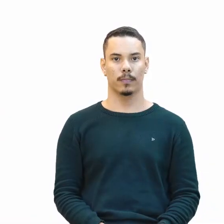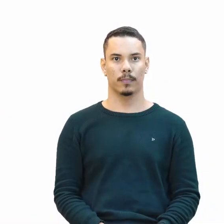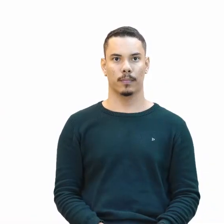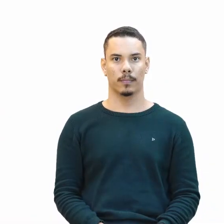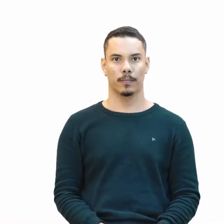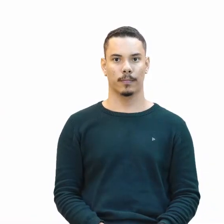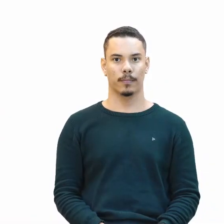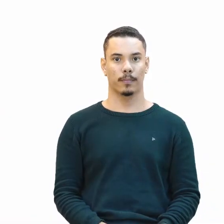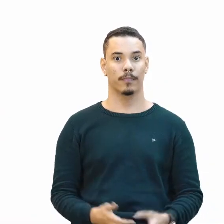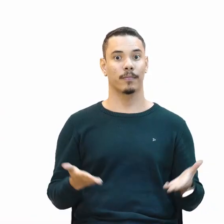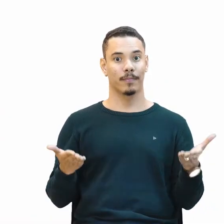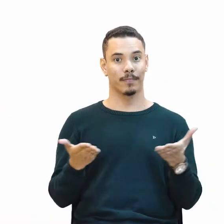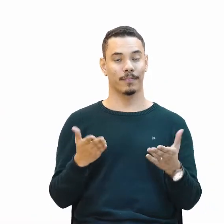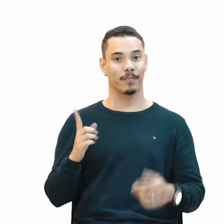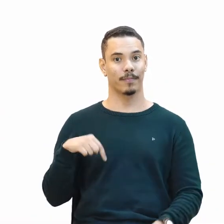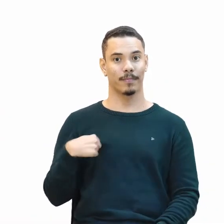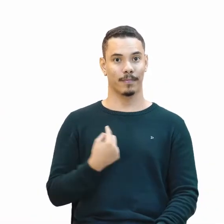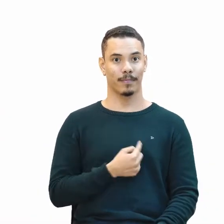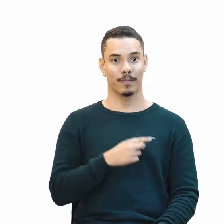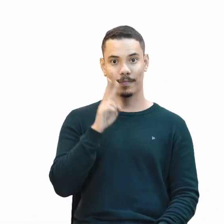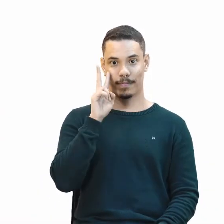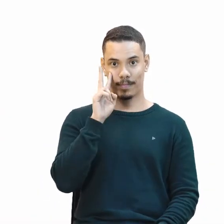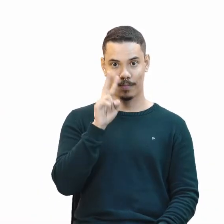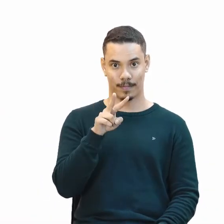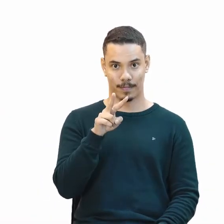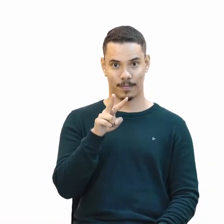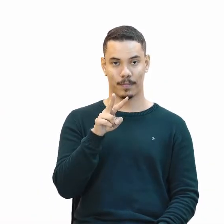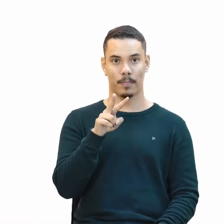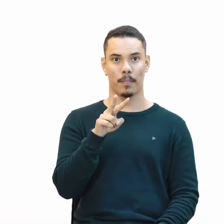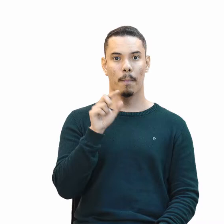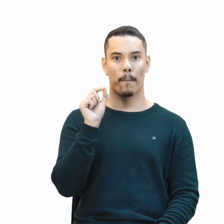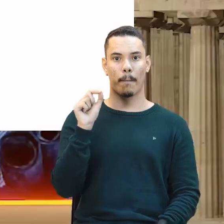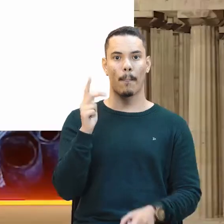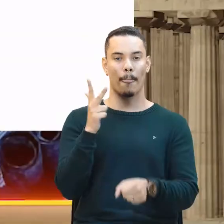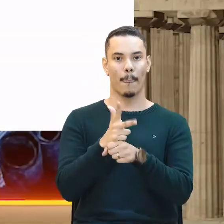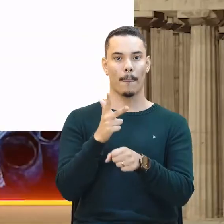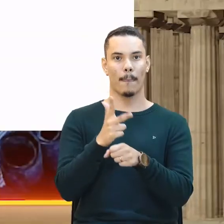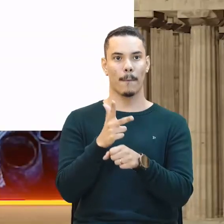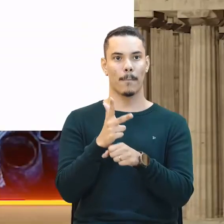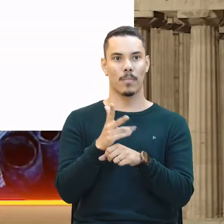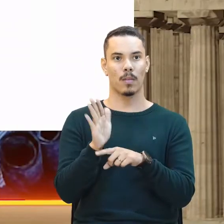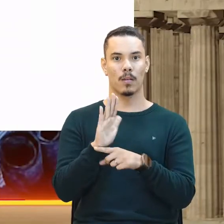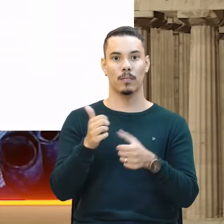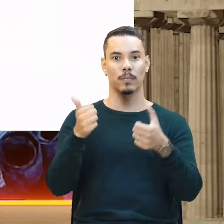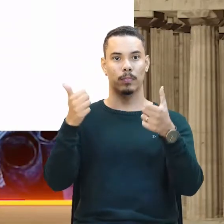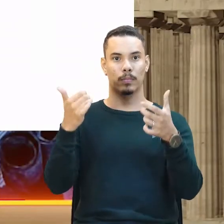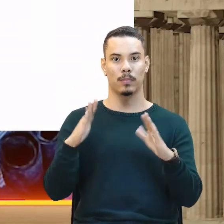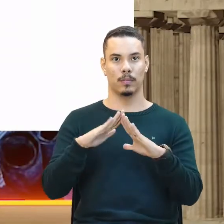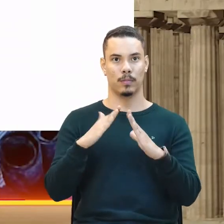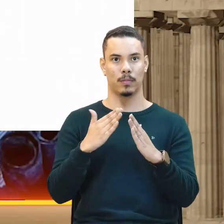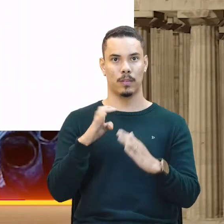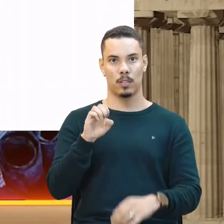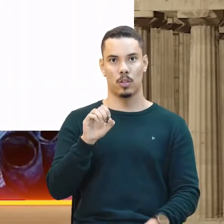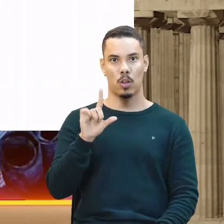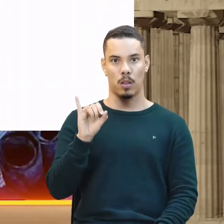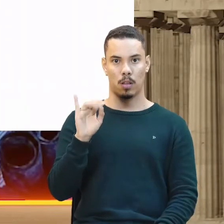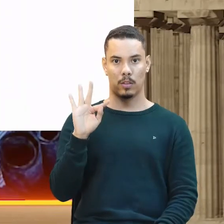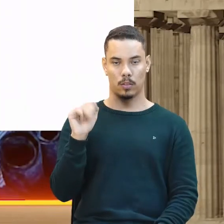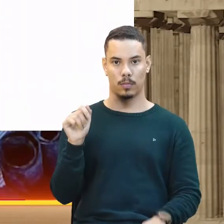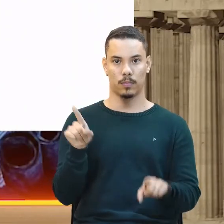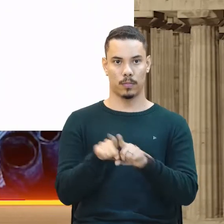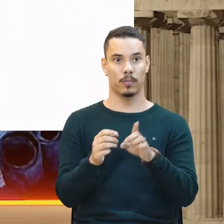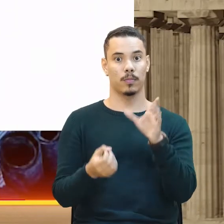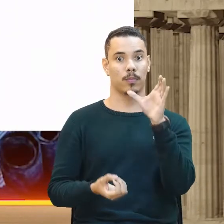Agora, pessoal, nós vamos ver um pequeno vídeo que fala sobre a escolástica, o surgimento e a